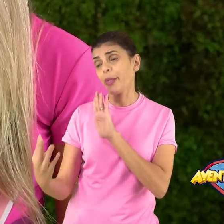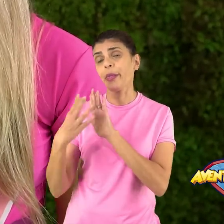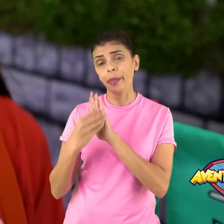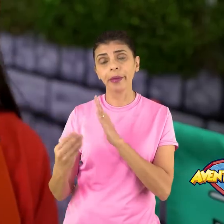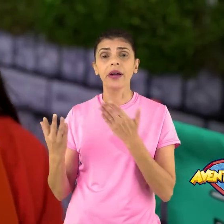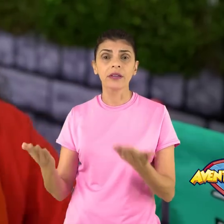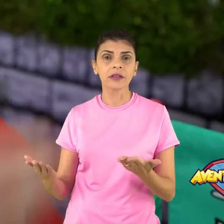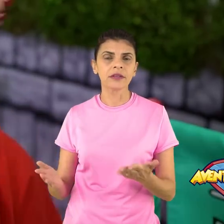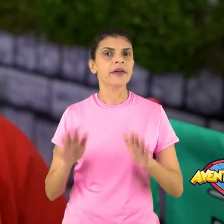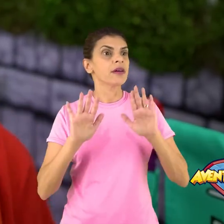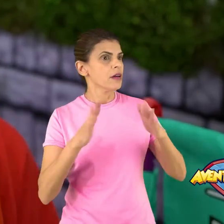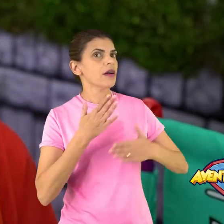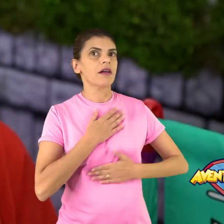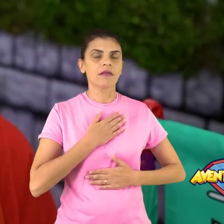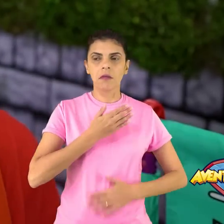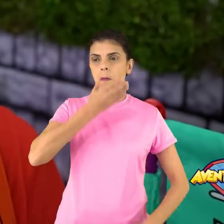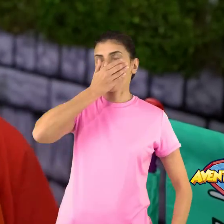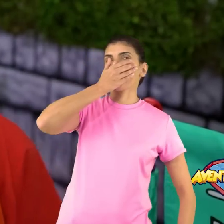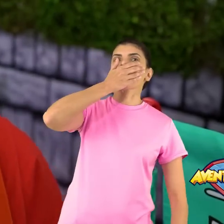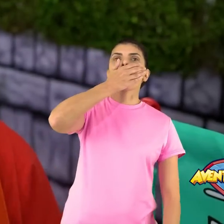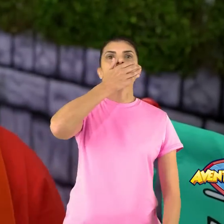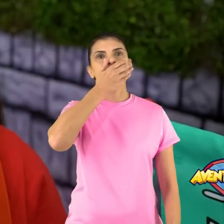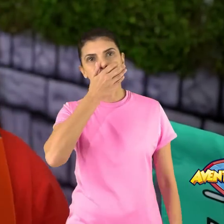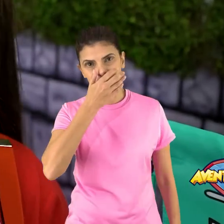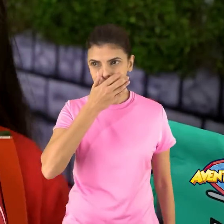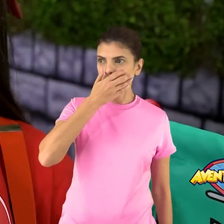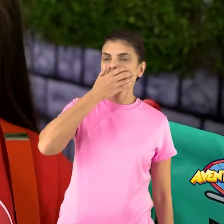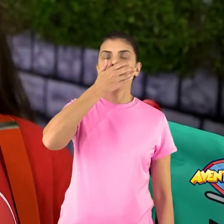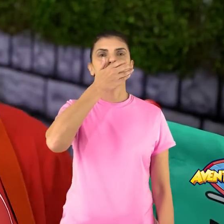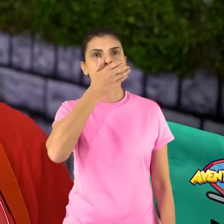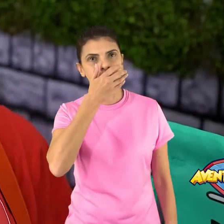assim. Calma aí, que eu...